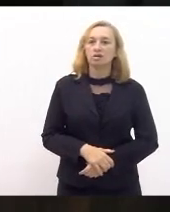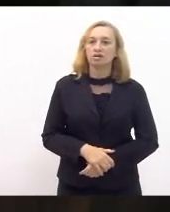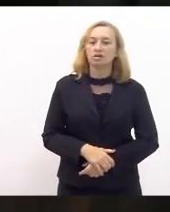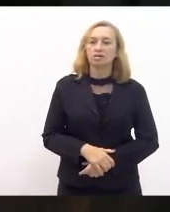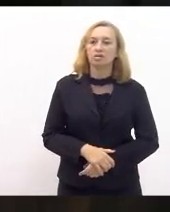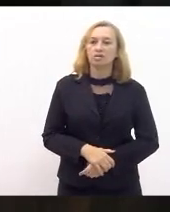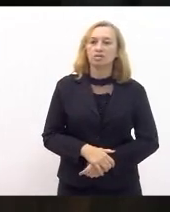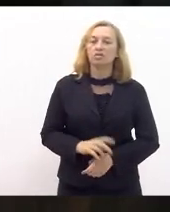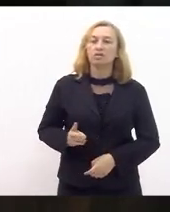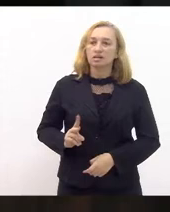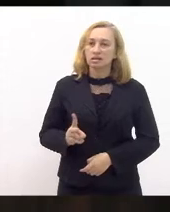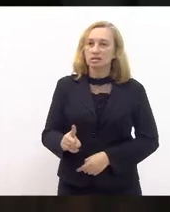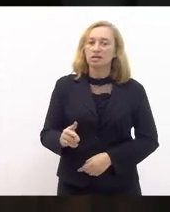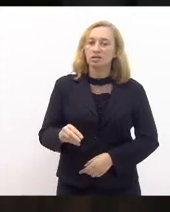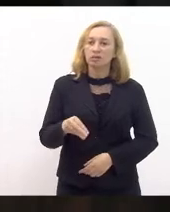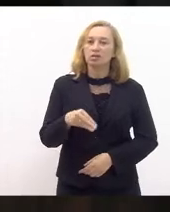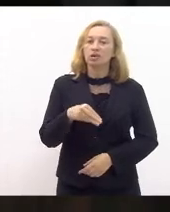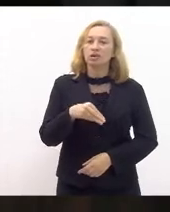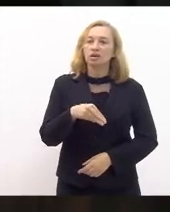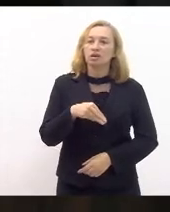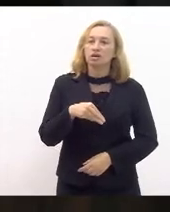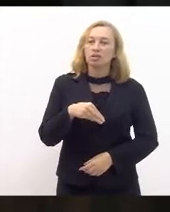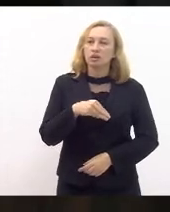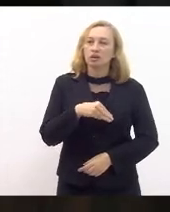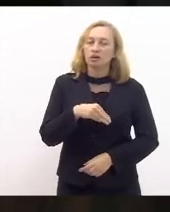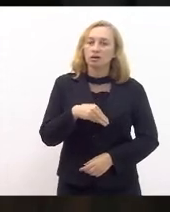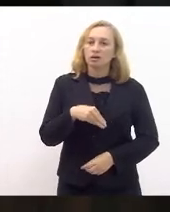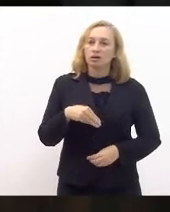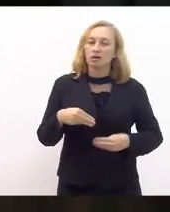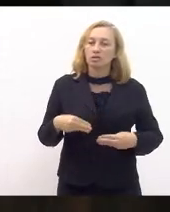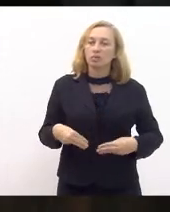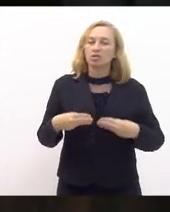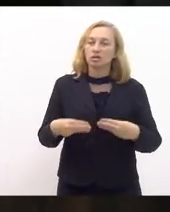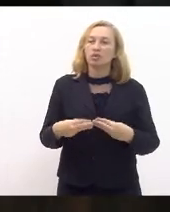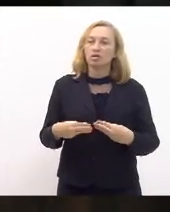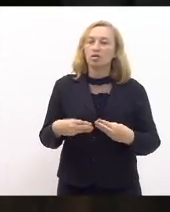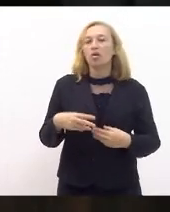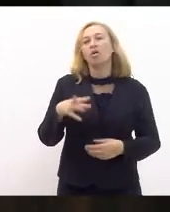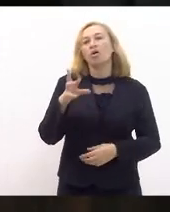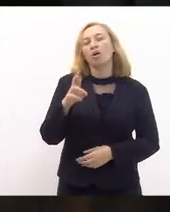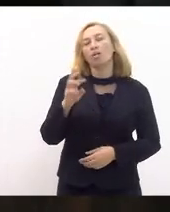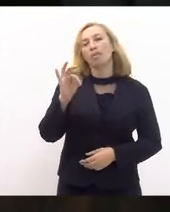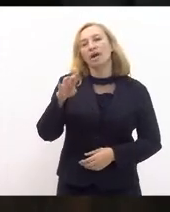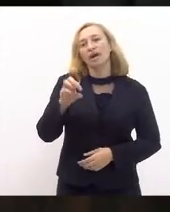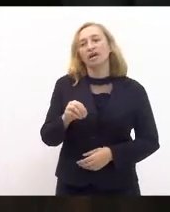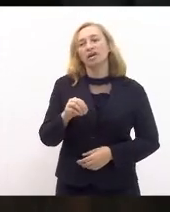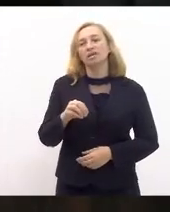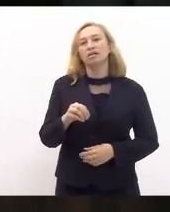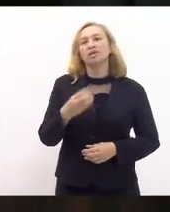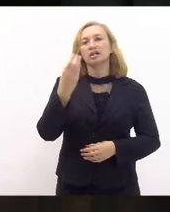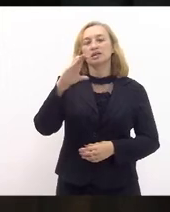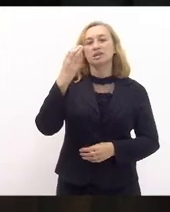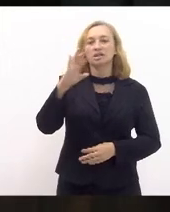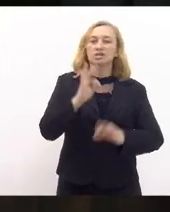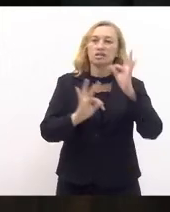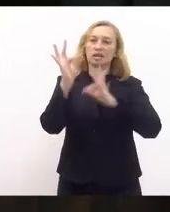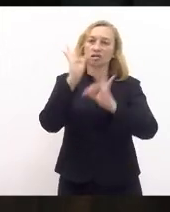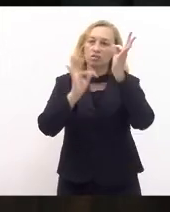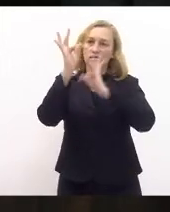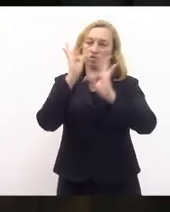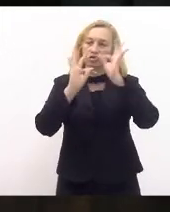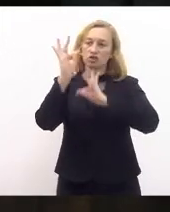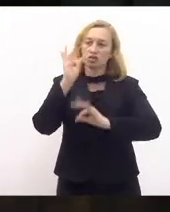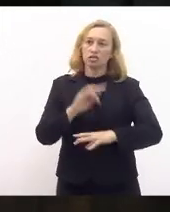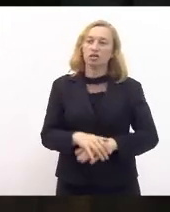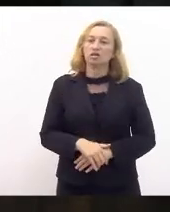nosso sempre ministro Roberto Amaral, prestigiando, ministro da Ciência e Tecnologia,